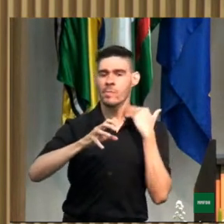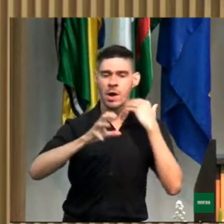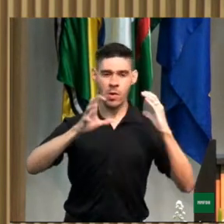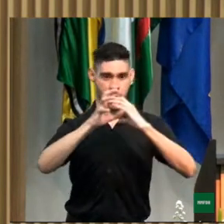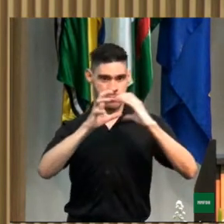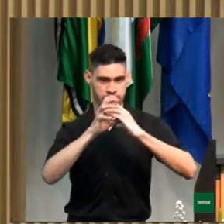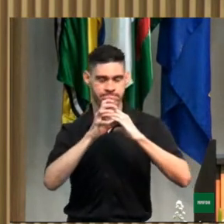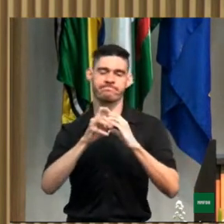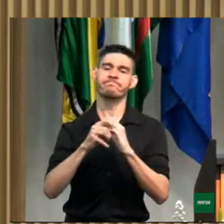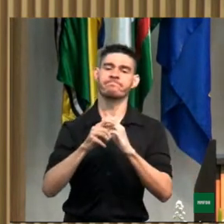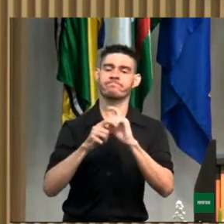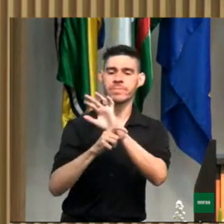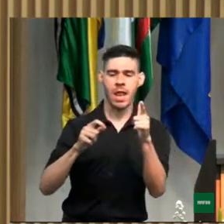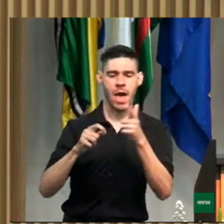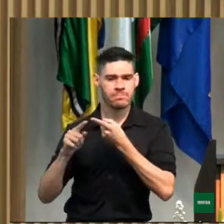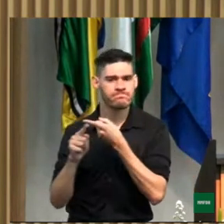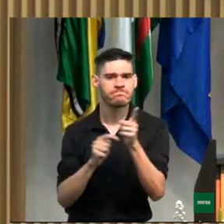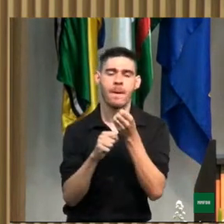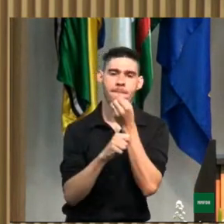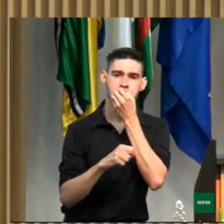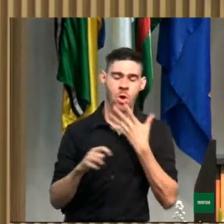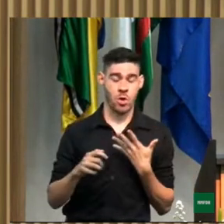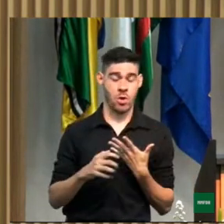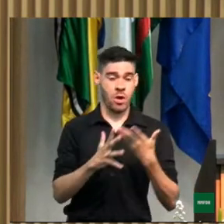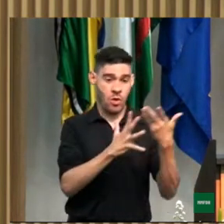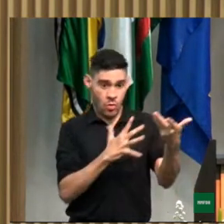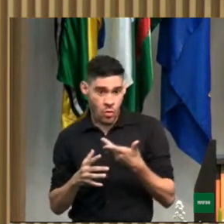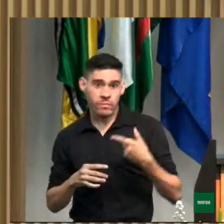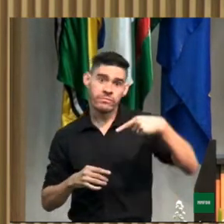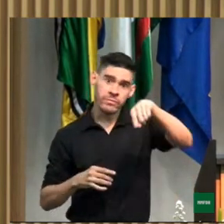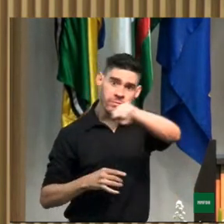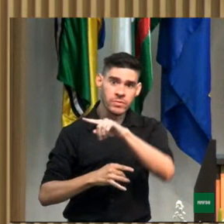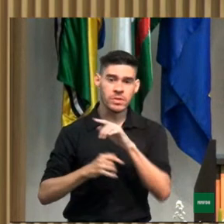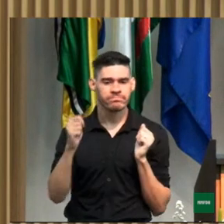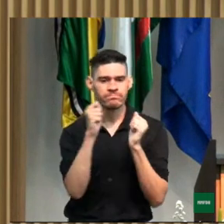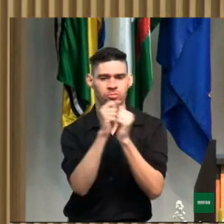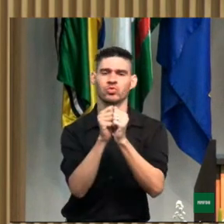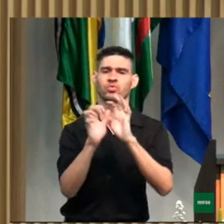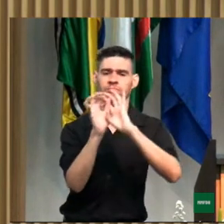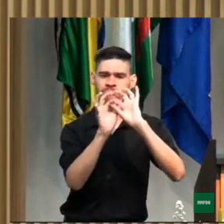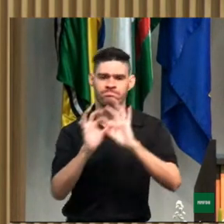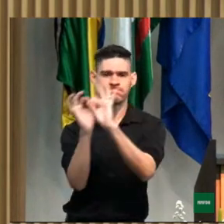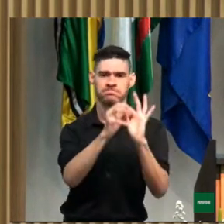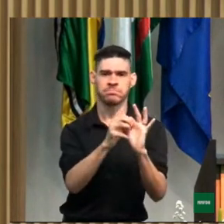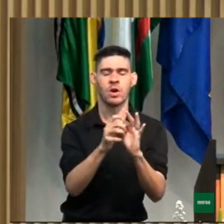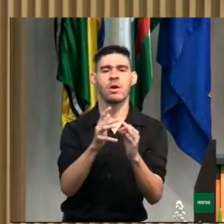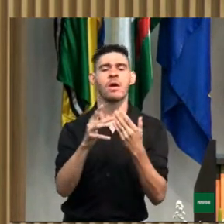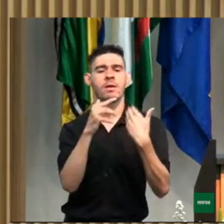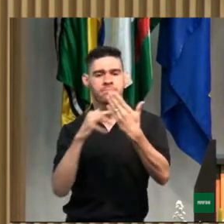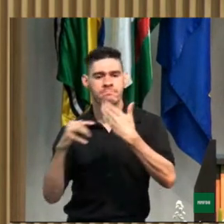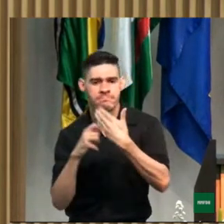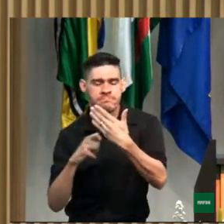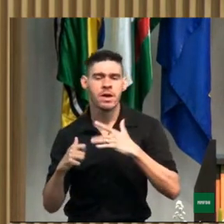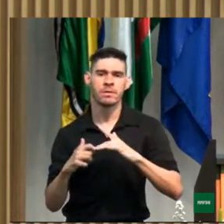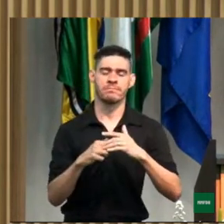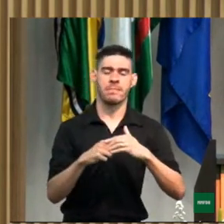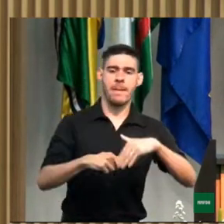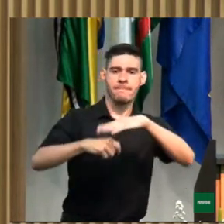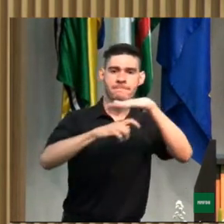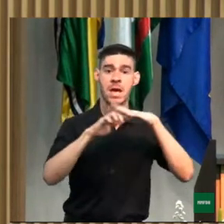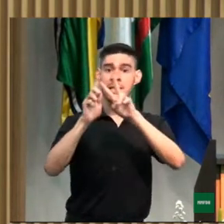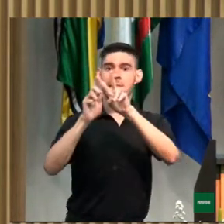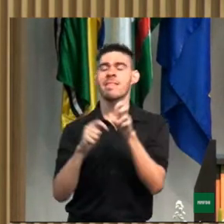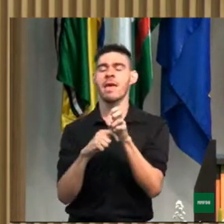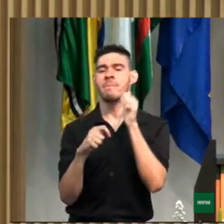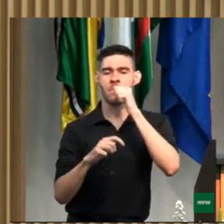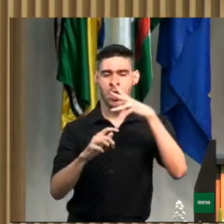eu convido vocês para que nos juntemos nessa luta, para conversarmos ainda mais sobre as mulheres dentro desse ambiente